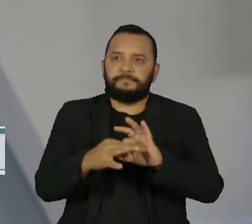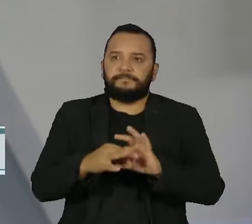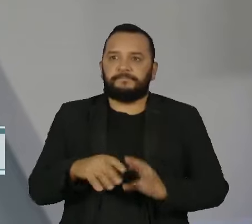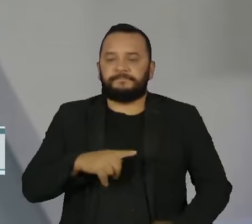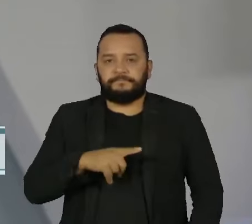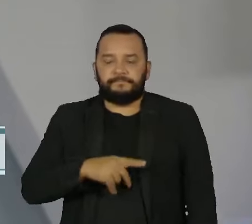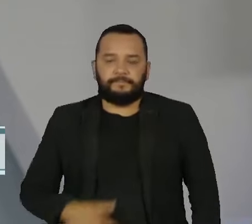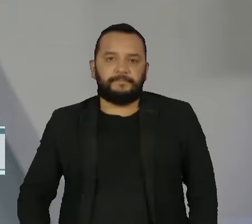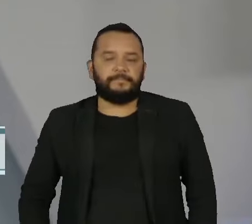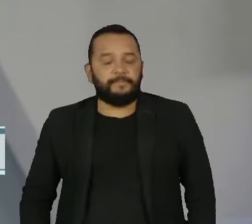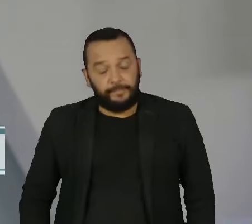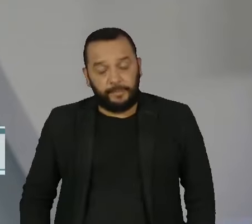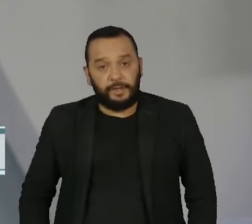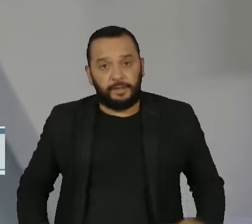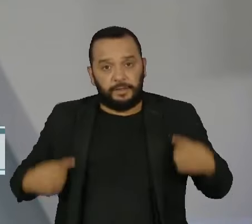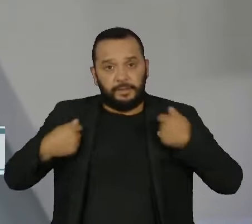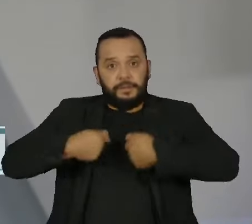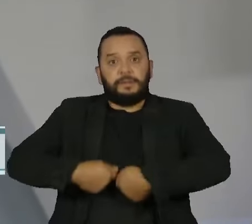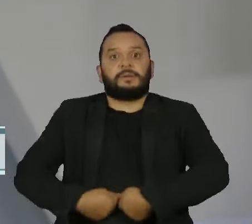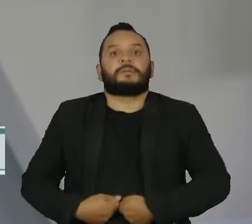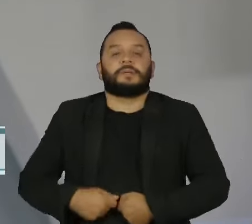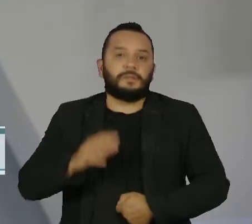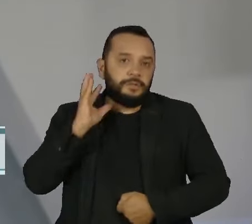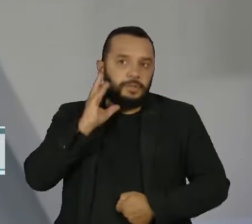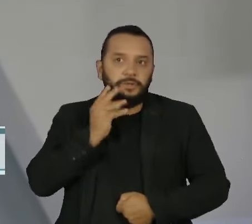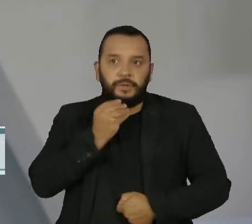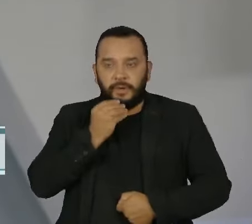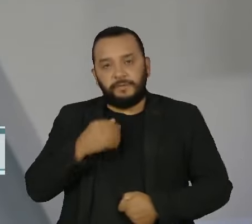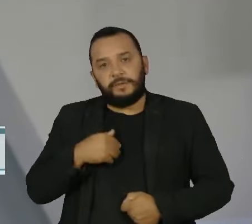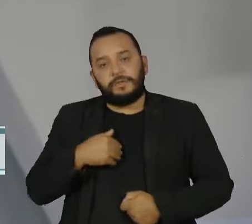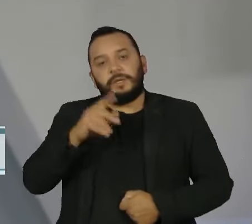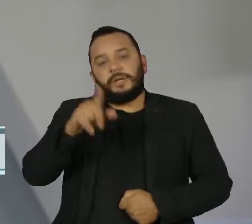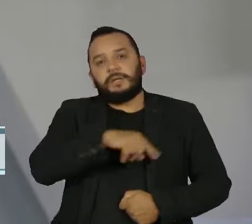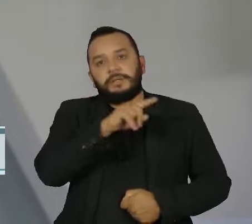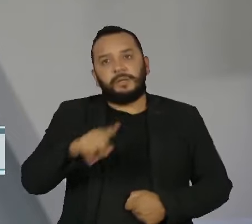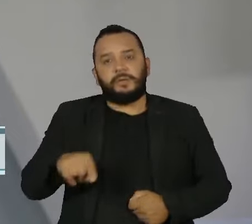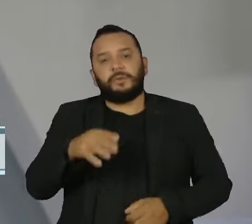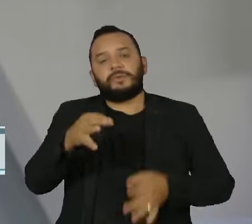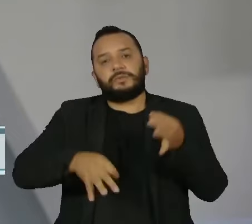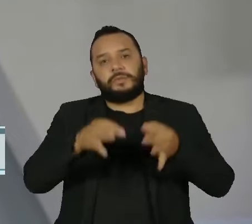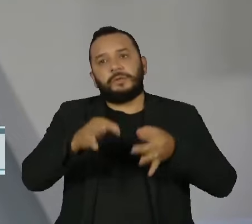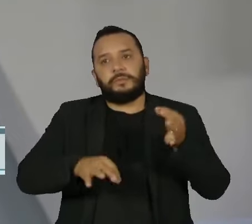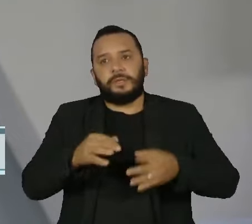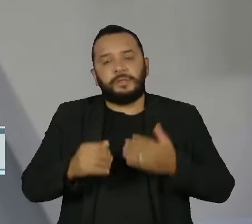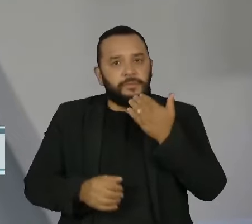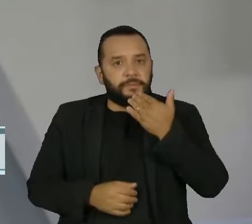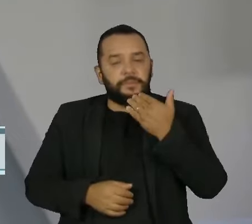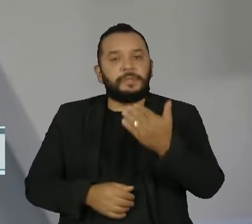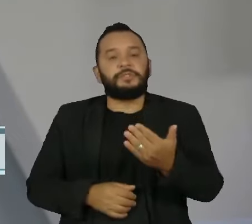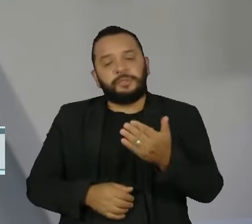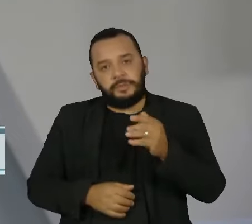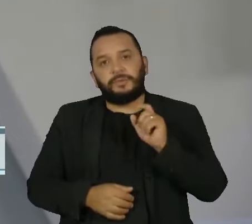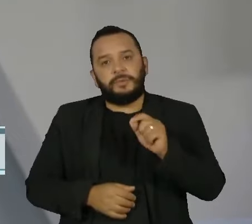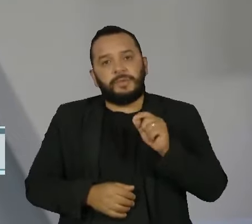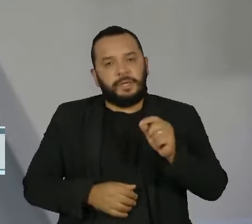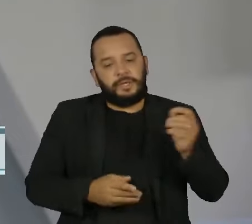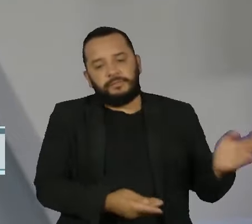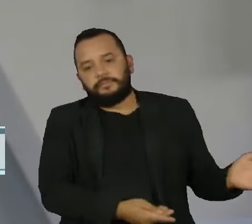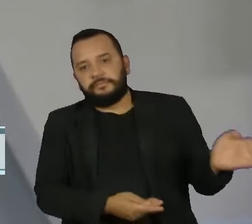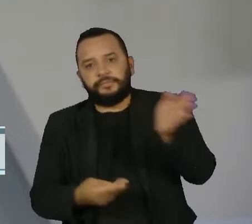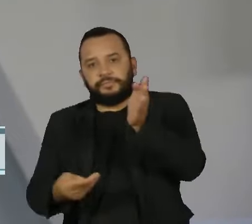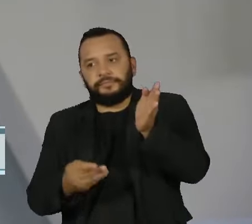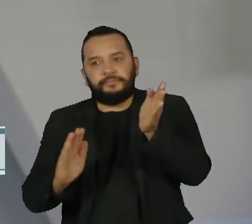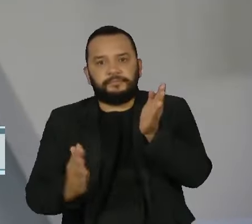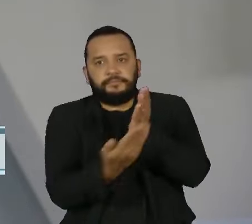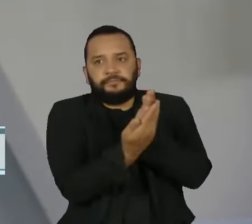o Ministro Dias toffoli do STF suspendeu o julgamento de um recurso apresentado pelo ex-presidente Fernando color contra